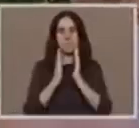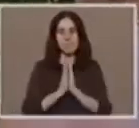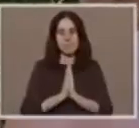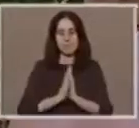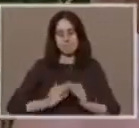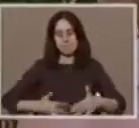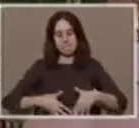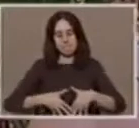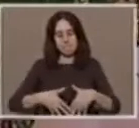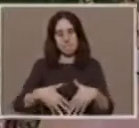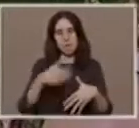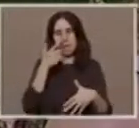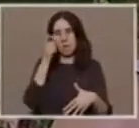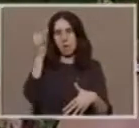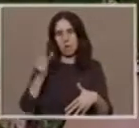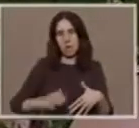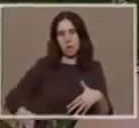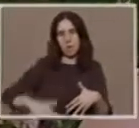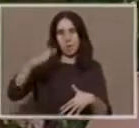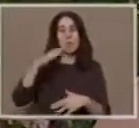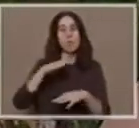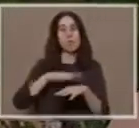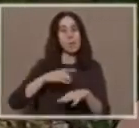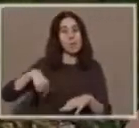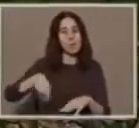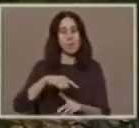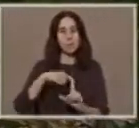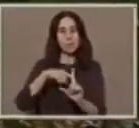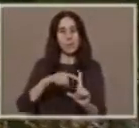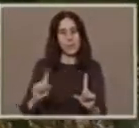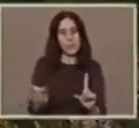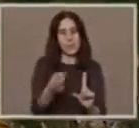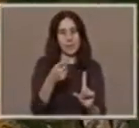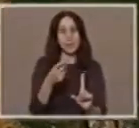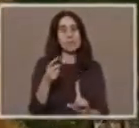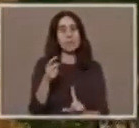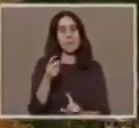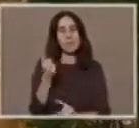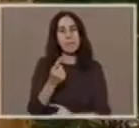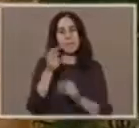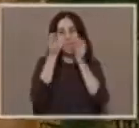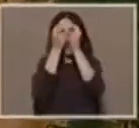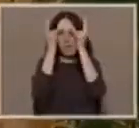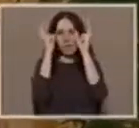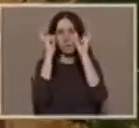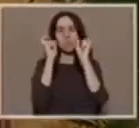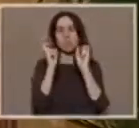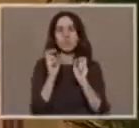homem. Também por nós foi crucificado, sob Pôncio Pilatos, padeceu e foi